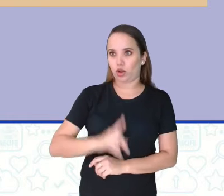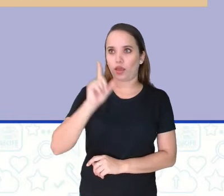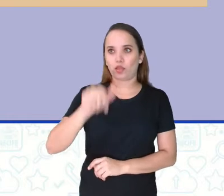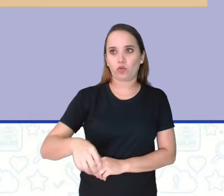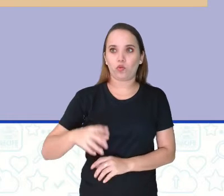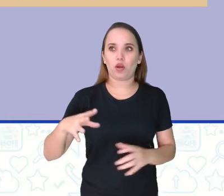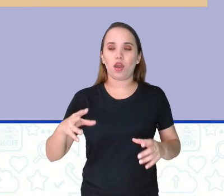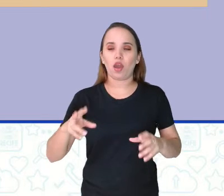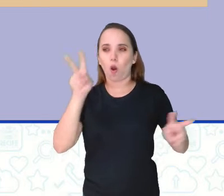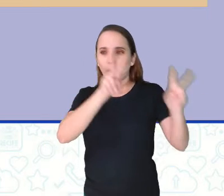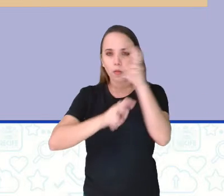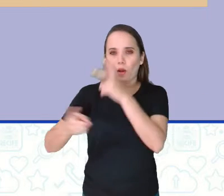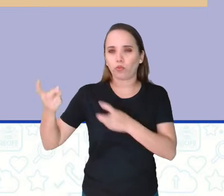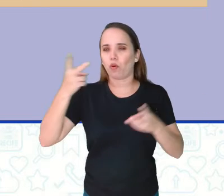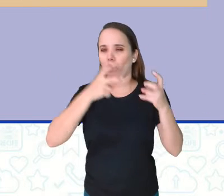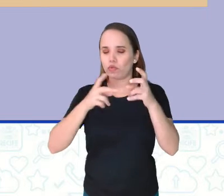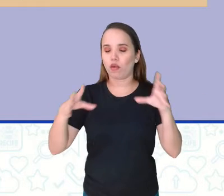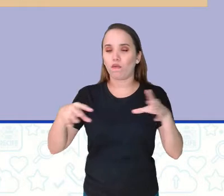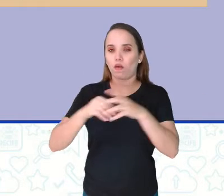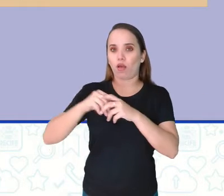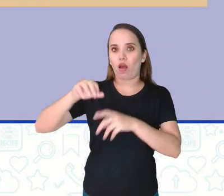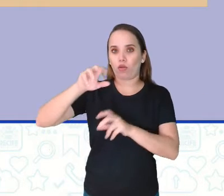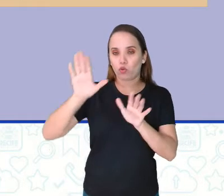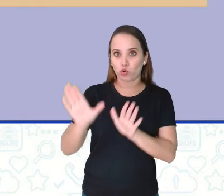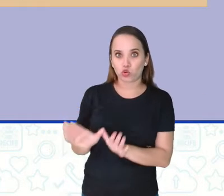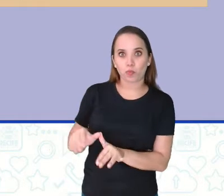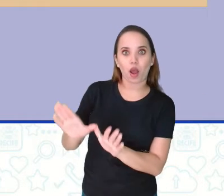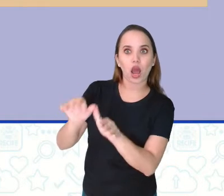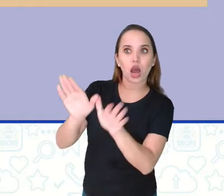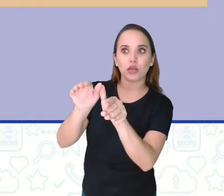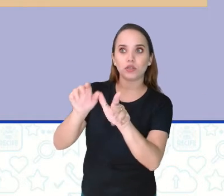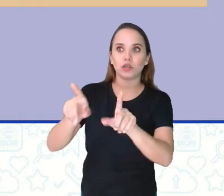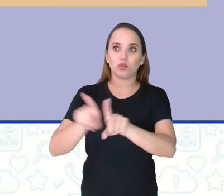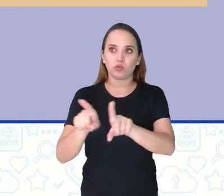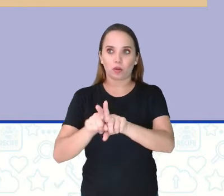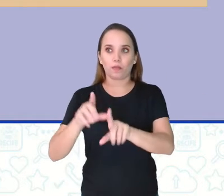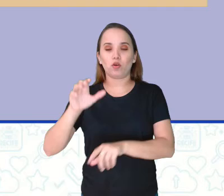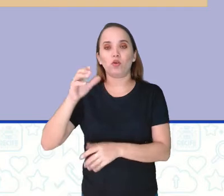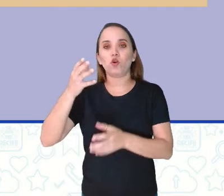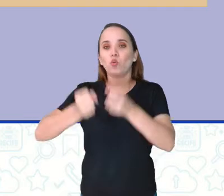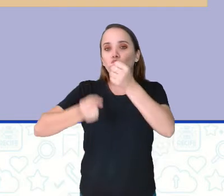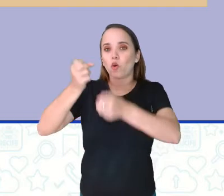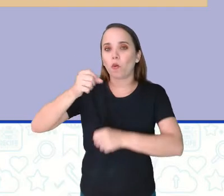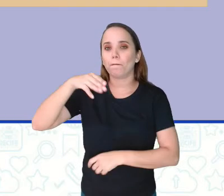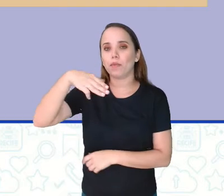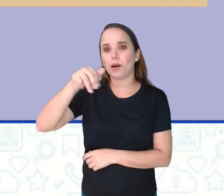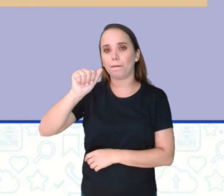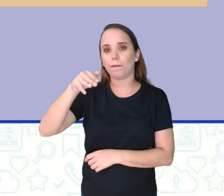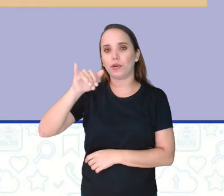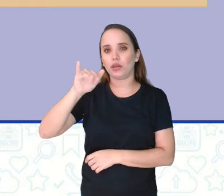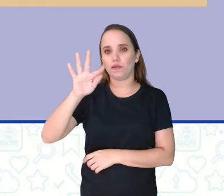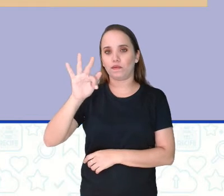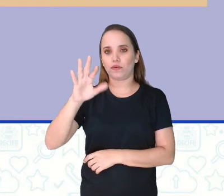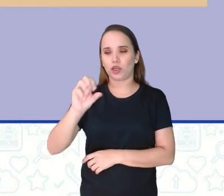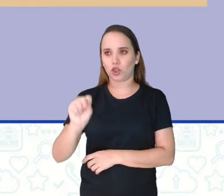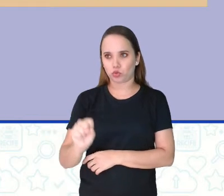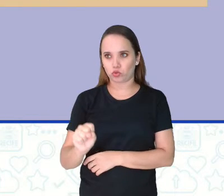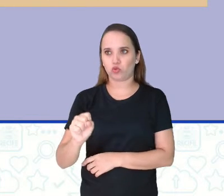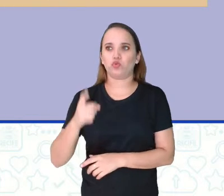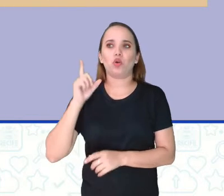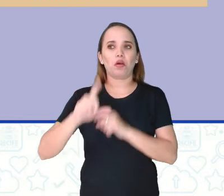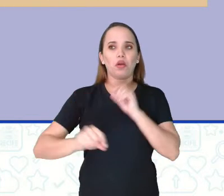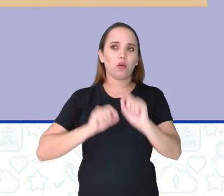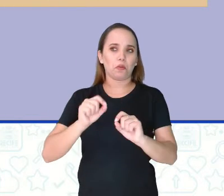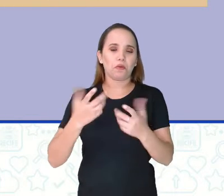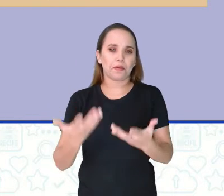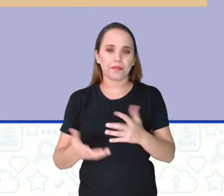mesma organização corpórea, isto é, o jovem, ele apenas cresce e desenvolve-se até chegar à fase adulta,